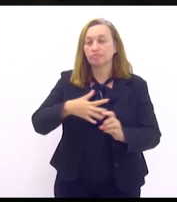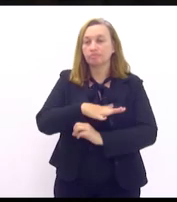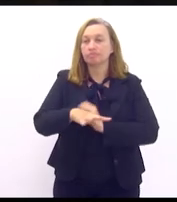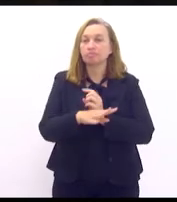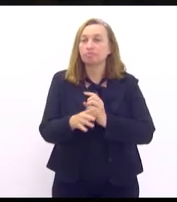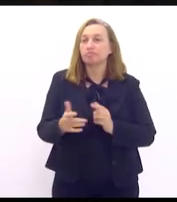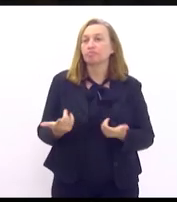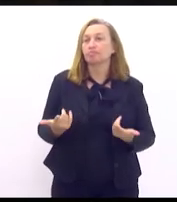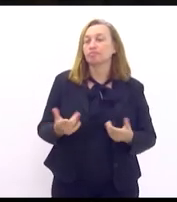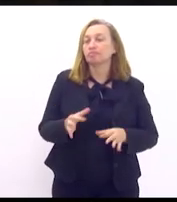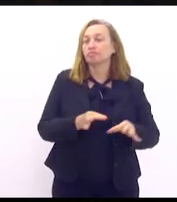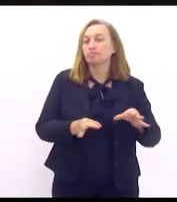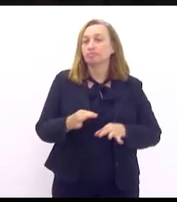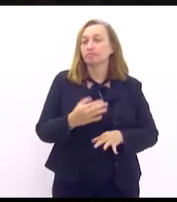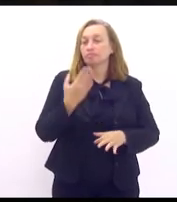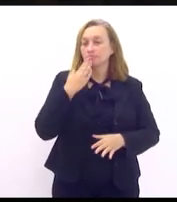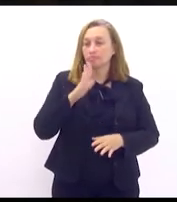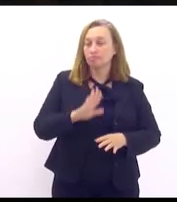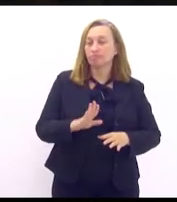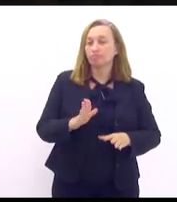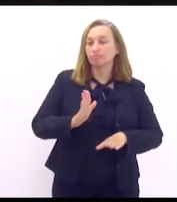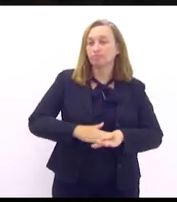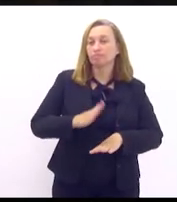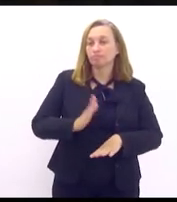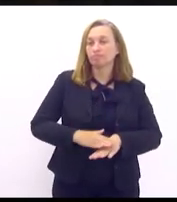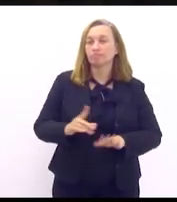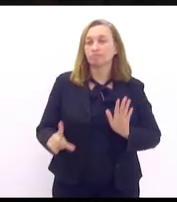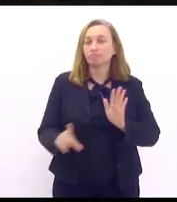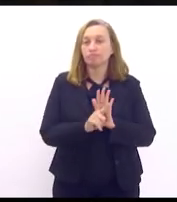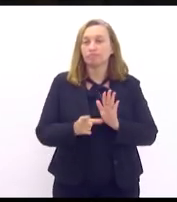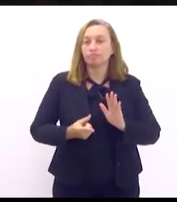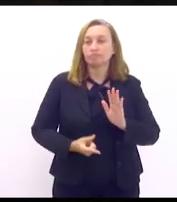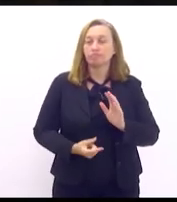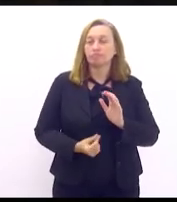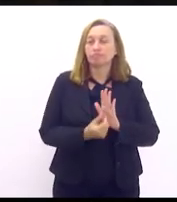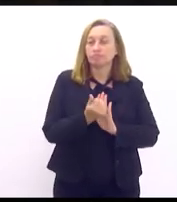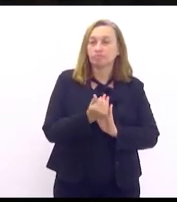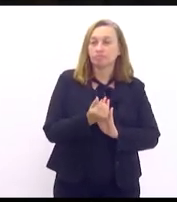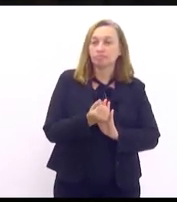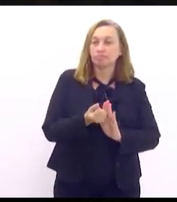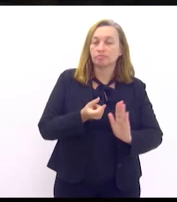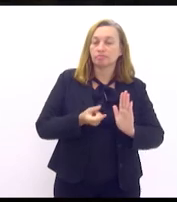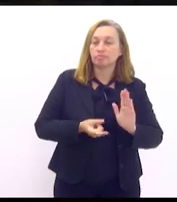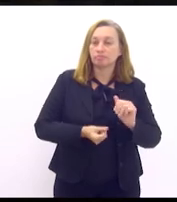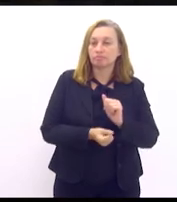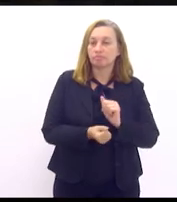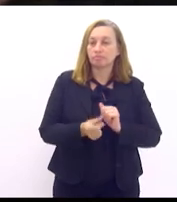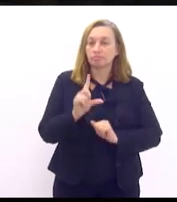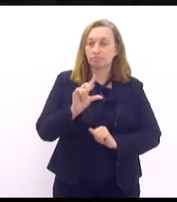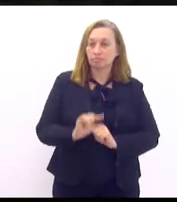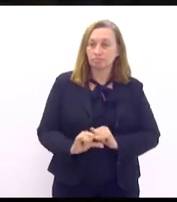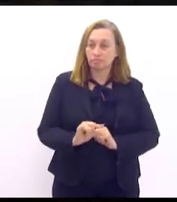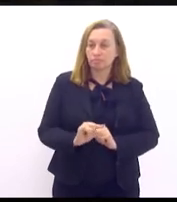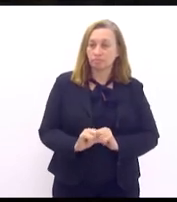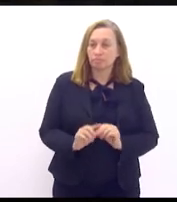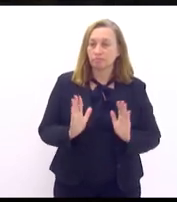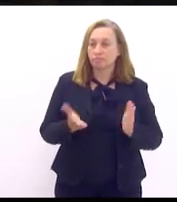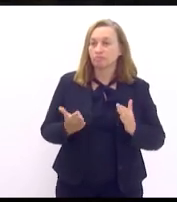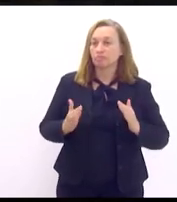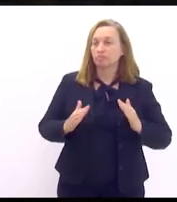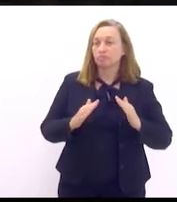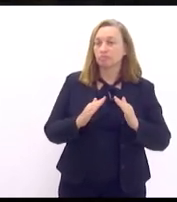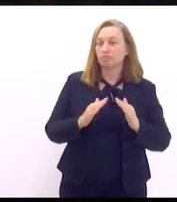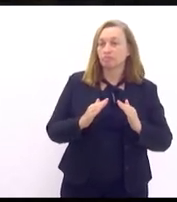com programas de promessa, e que cada vez, nas leis orçamentárias de Cláudio Castro, tem menos investimento. Era o Casa da Gente, agora é o Habita